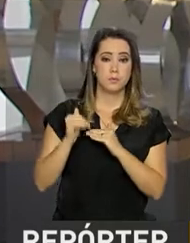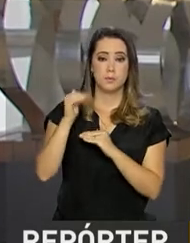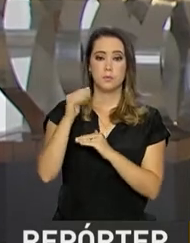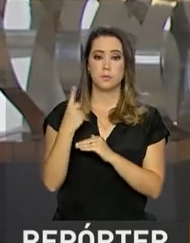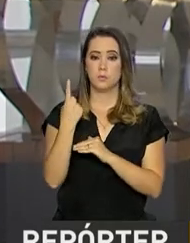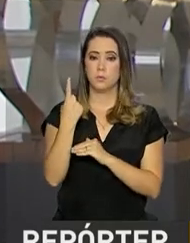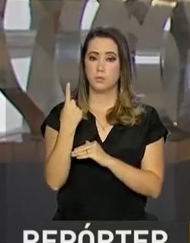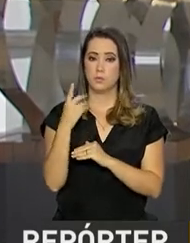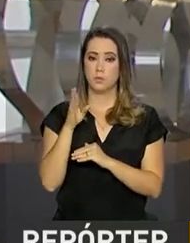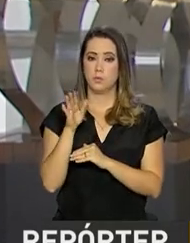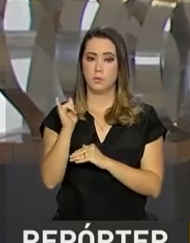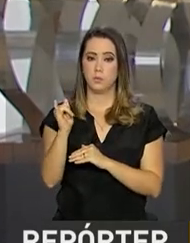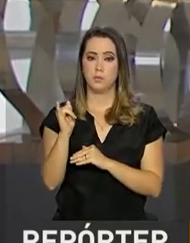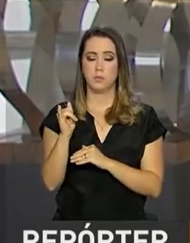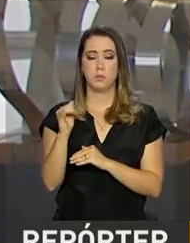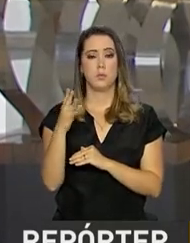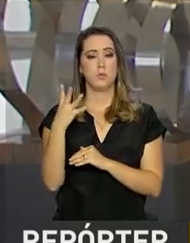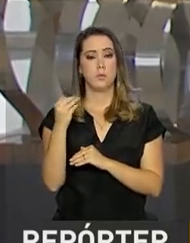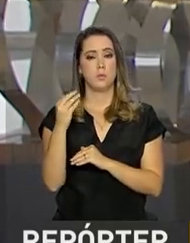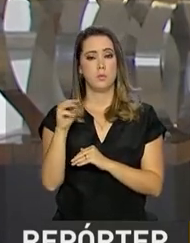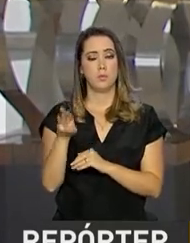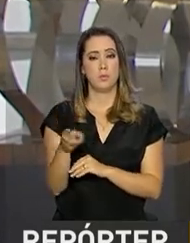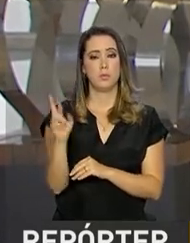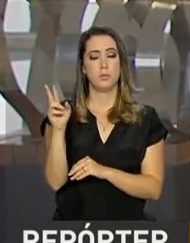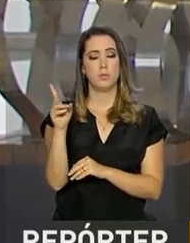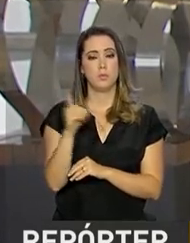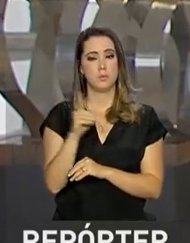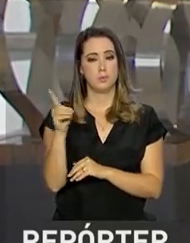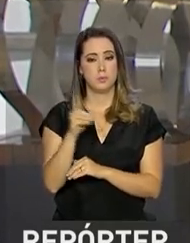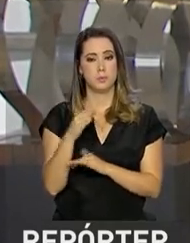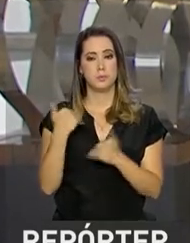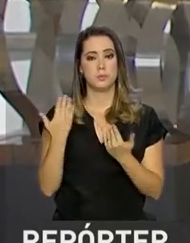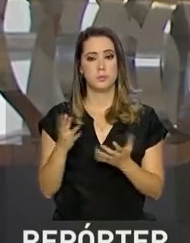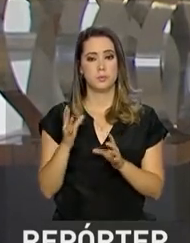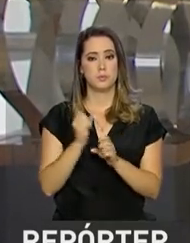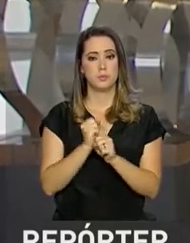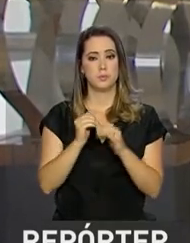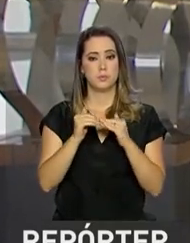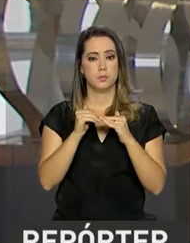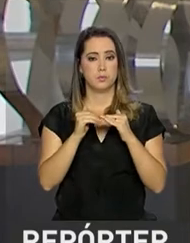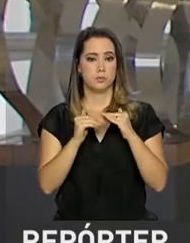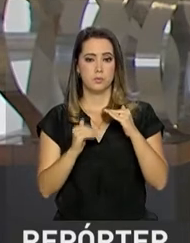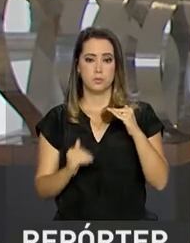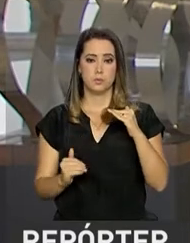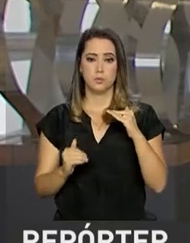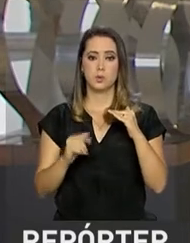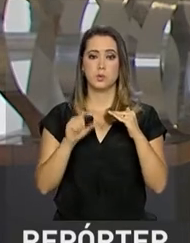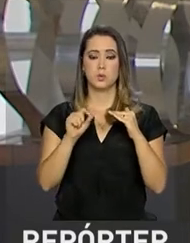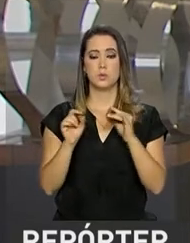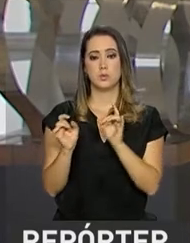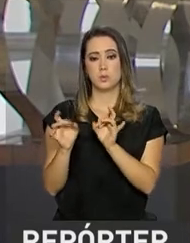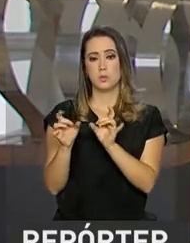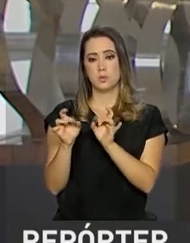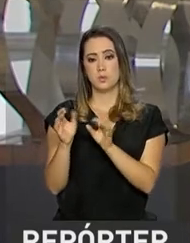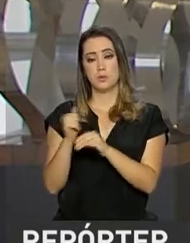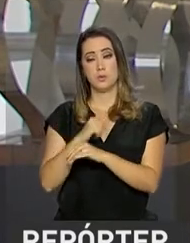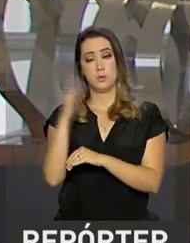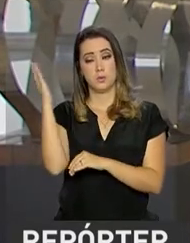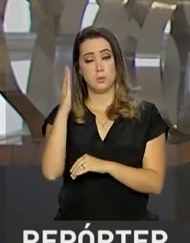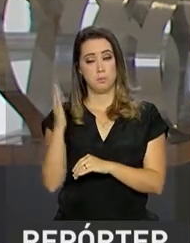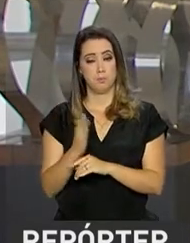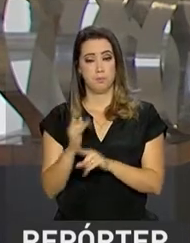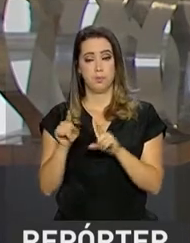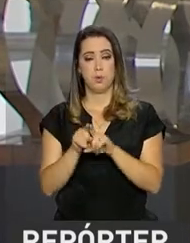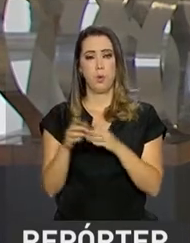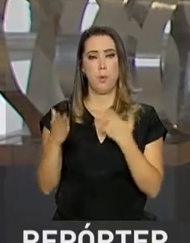que 1 bilhão e 400 milhões de dólares com uma queda nas exportações quando comparadas a primeira